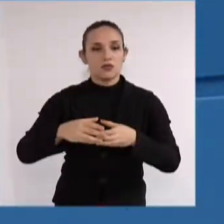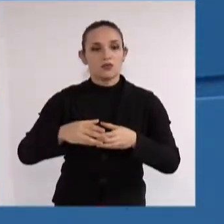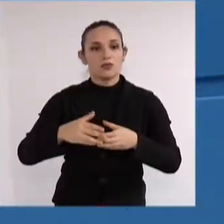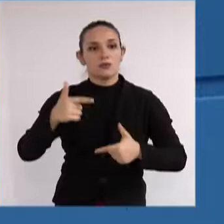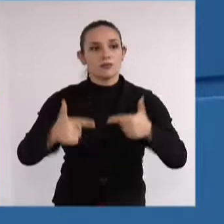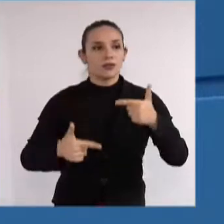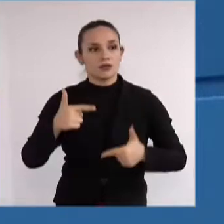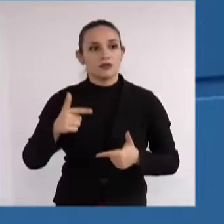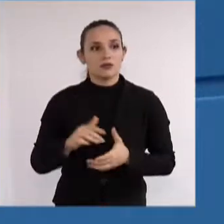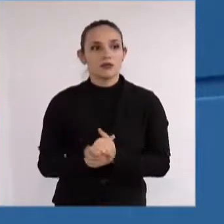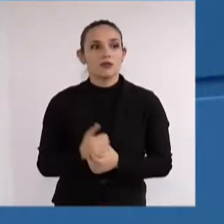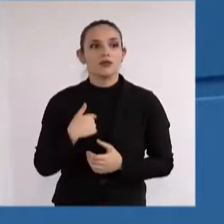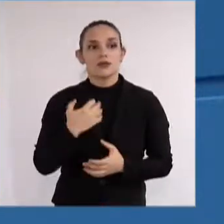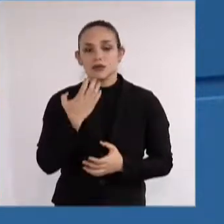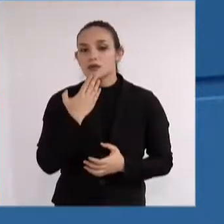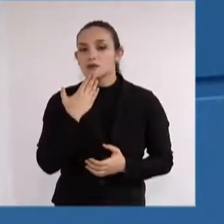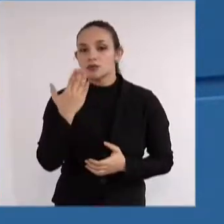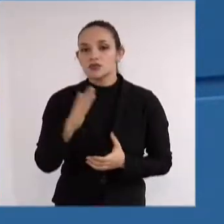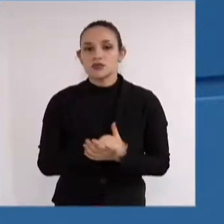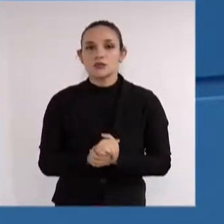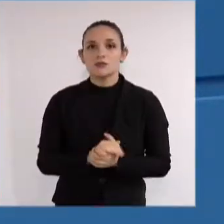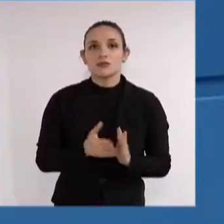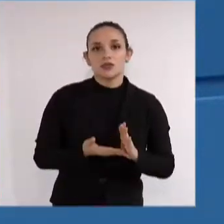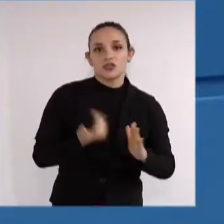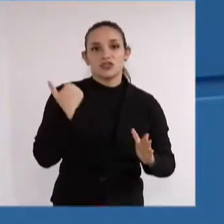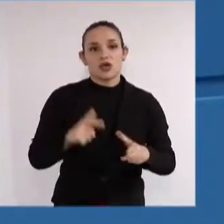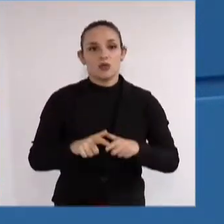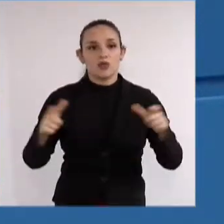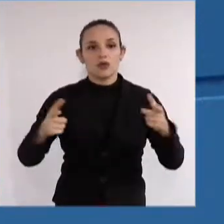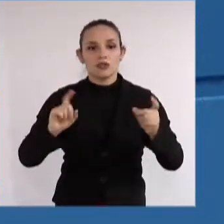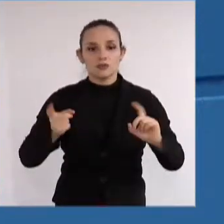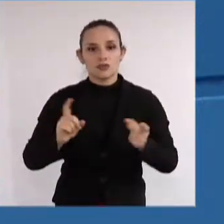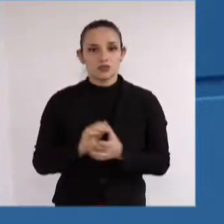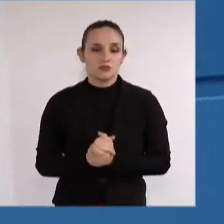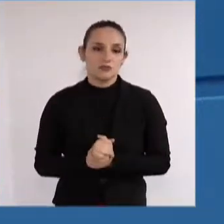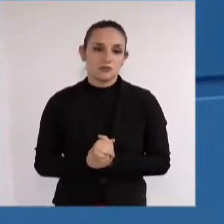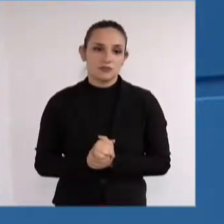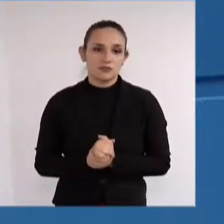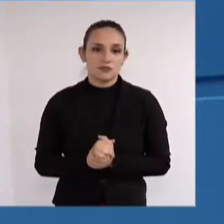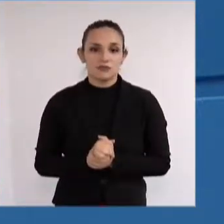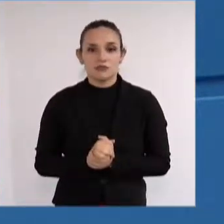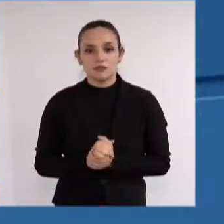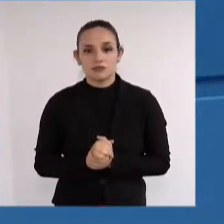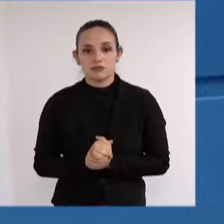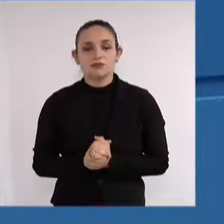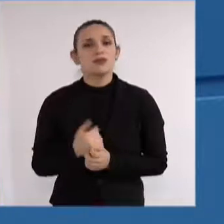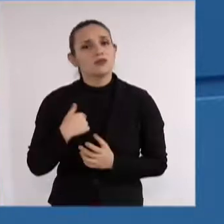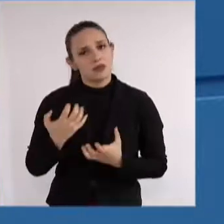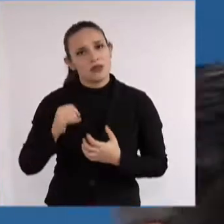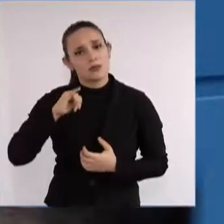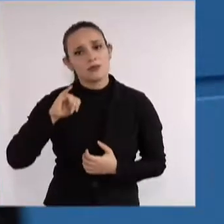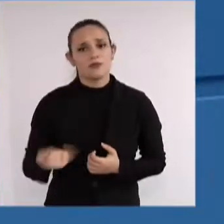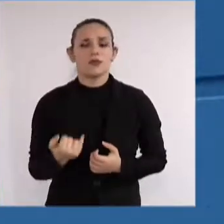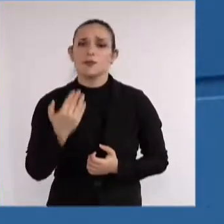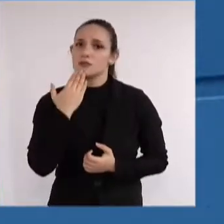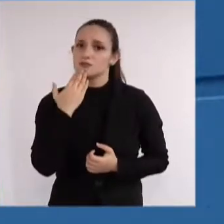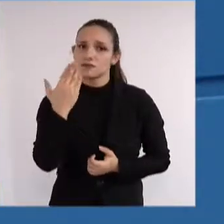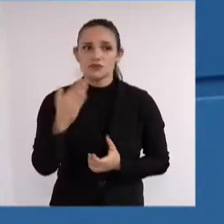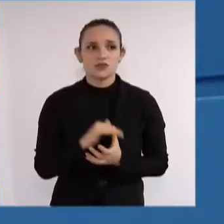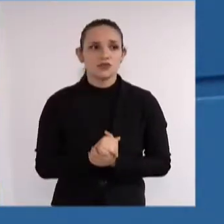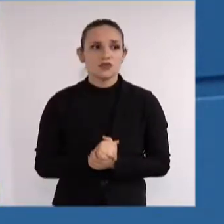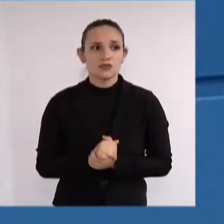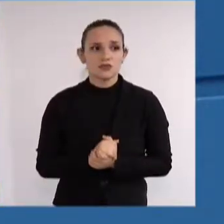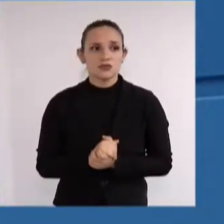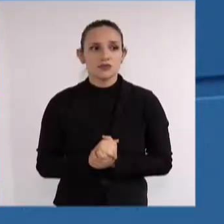suprimíssemos o tempo regimental do grande expediente e também já aproveito a oportunidade para que Vossa Excelência coloque